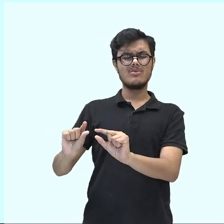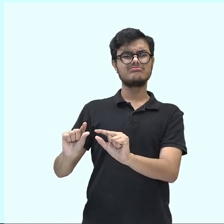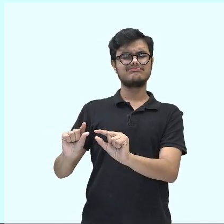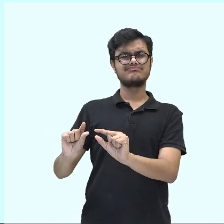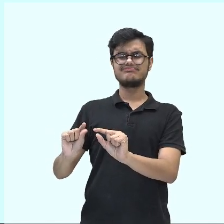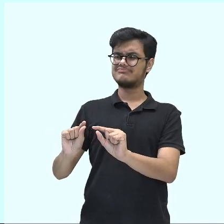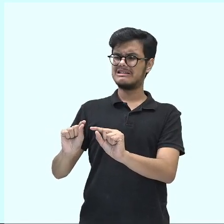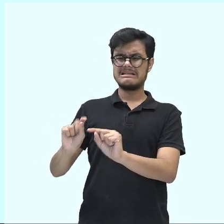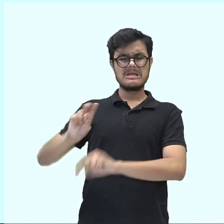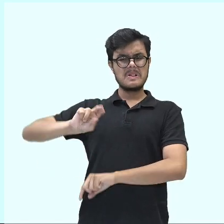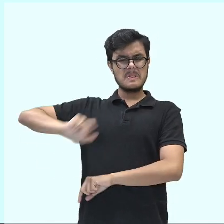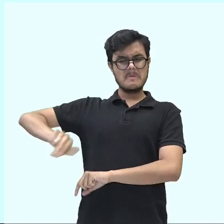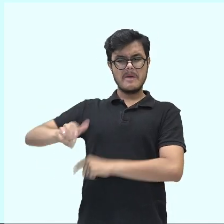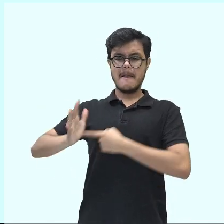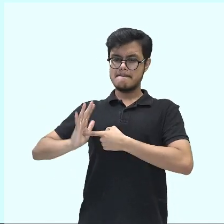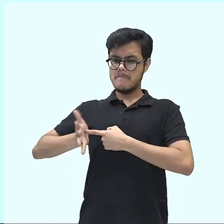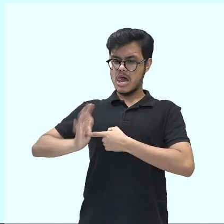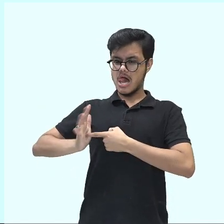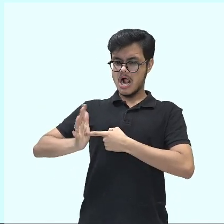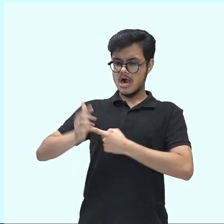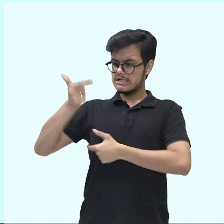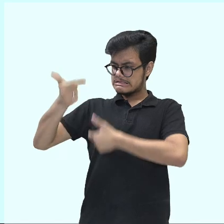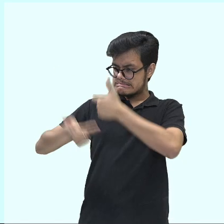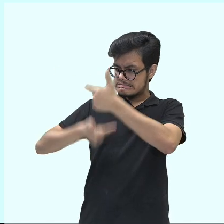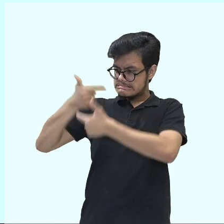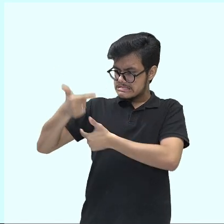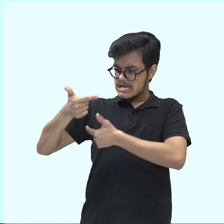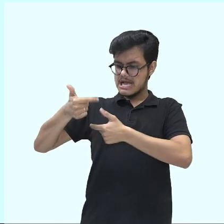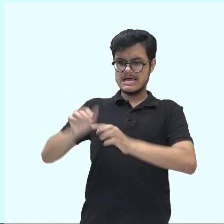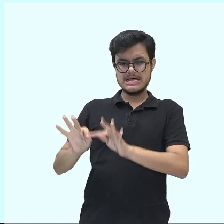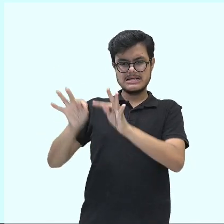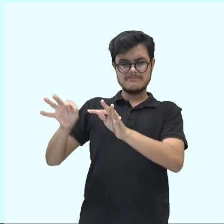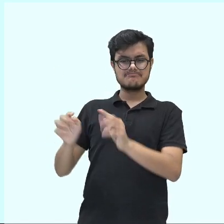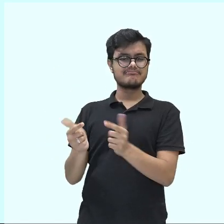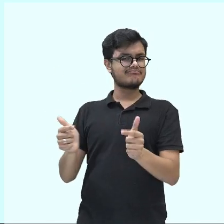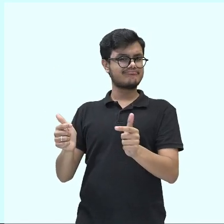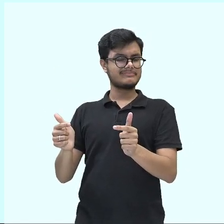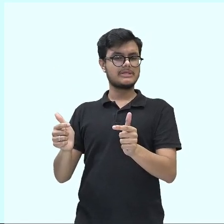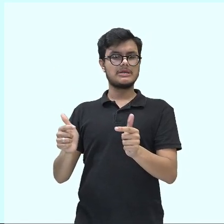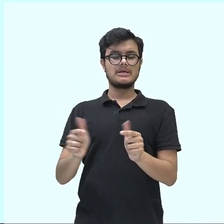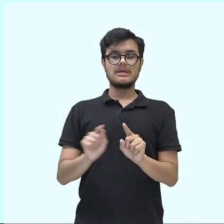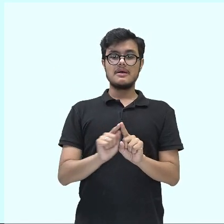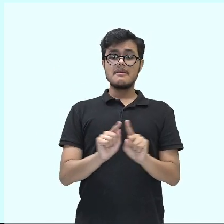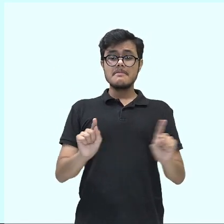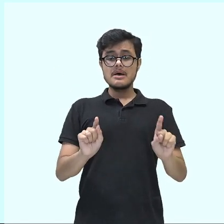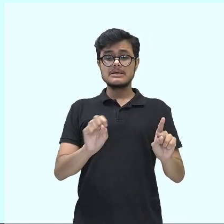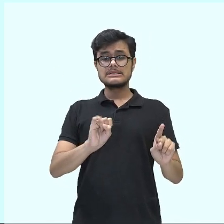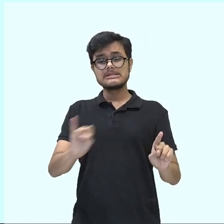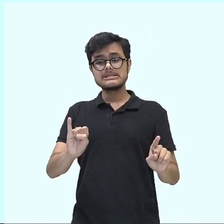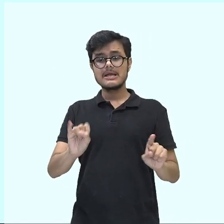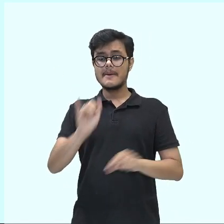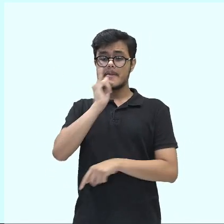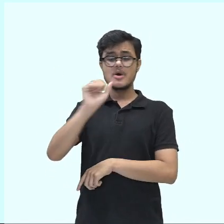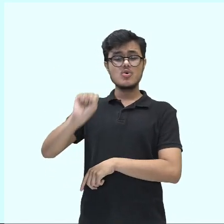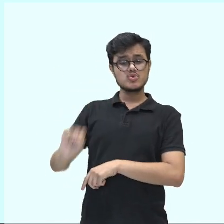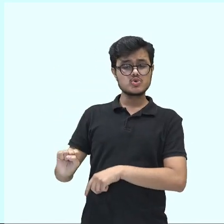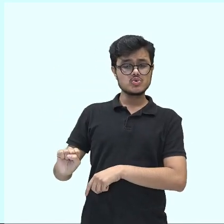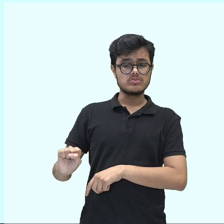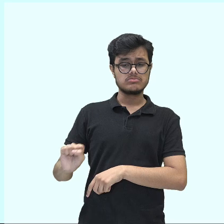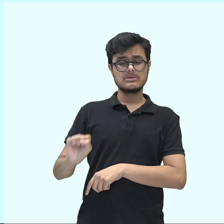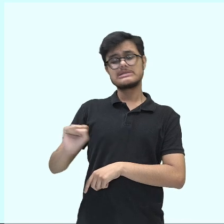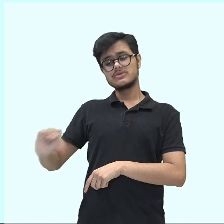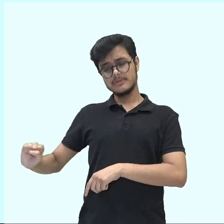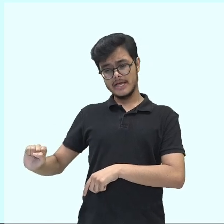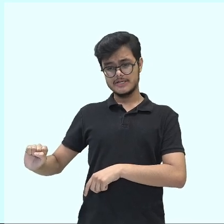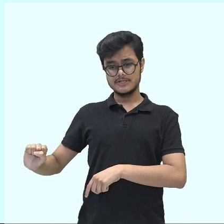gente observa dentre as características econômicas dessa região, se comparada principalmente à região centro-oeste, né, onde a gente